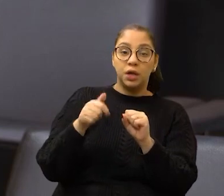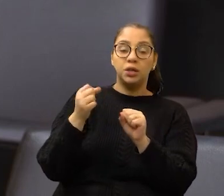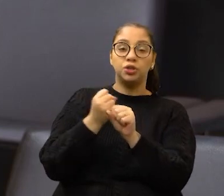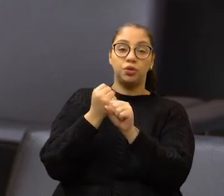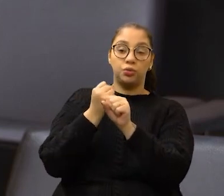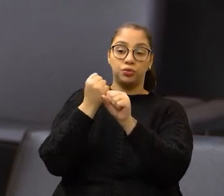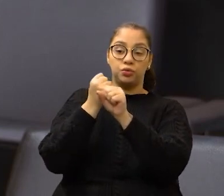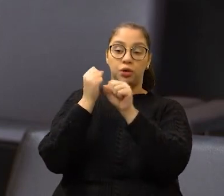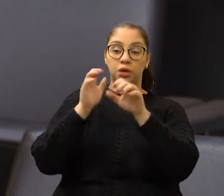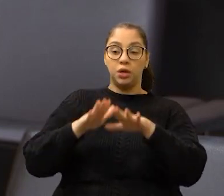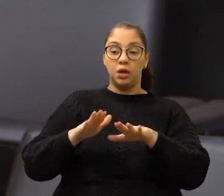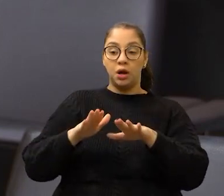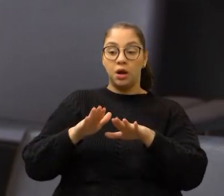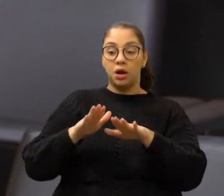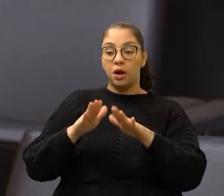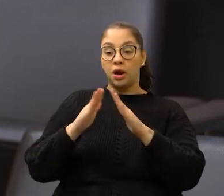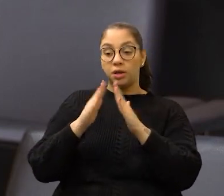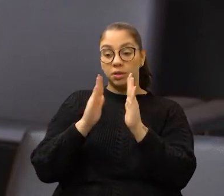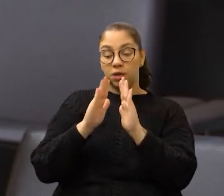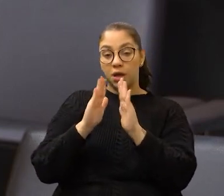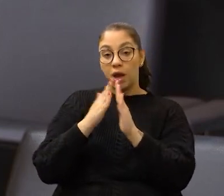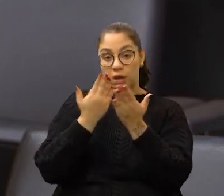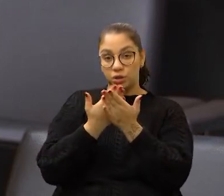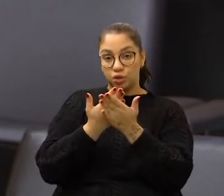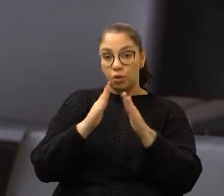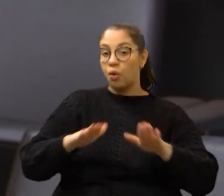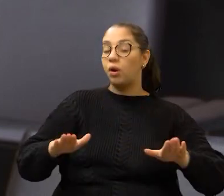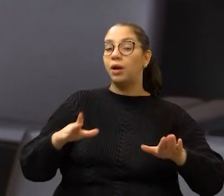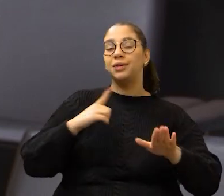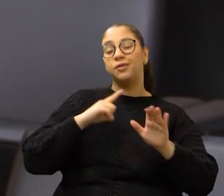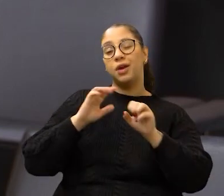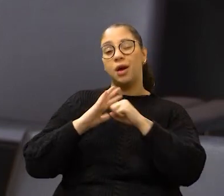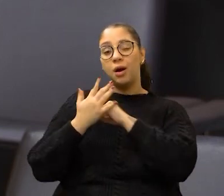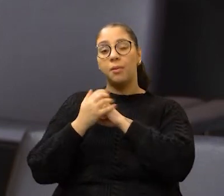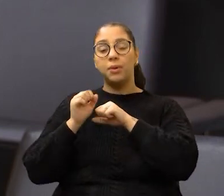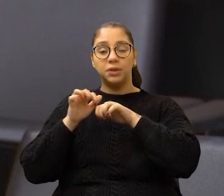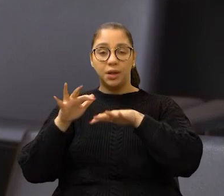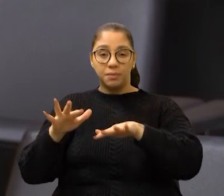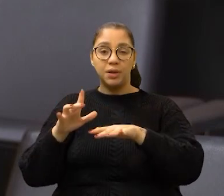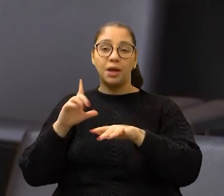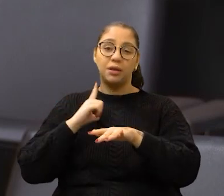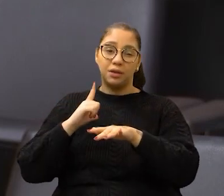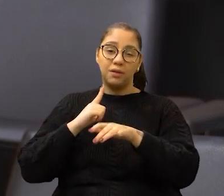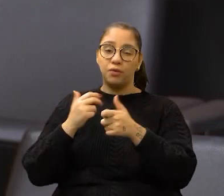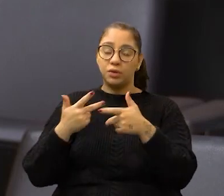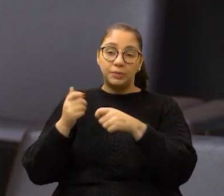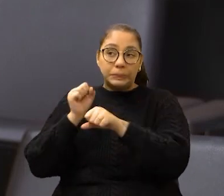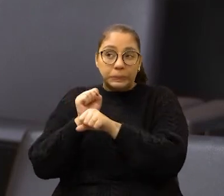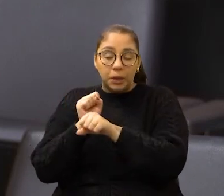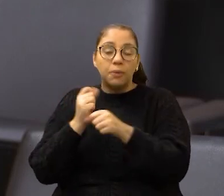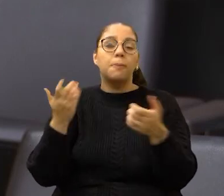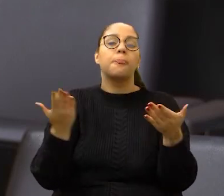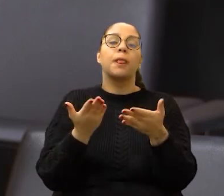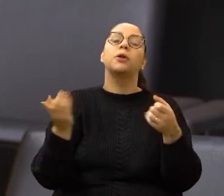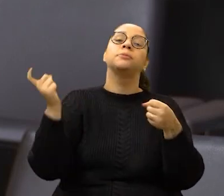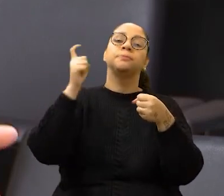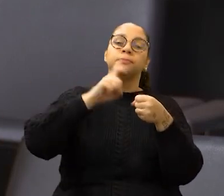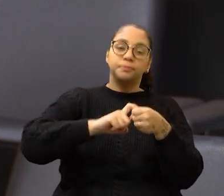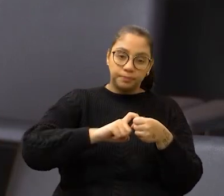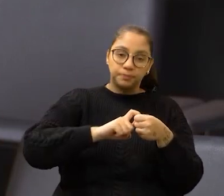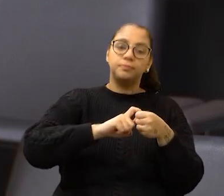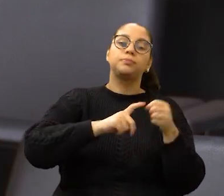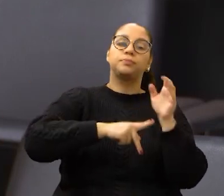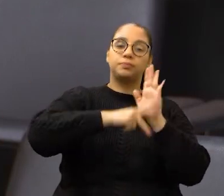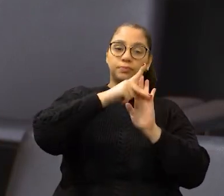ser construída essa creche. E depois veio a pandemia, naturalmente, fez com que muitos projetos que estavam em andamento parassem. Porém, agora nós